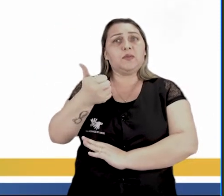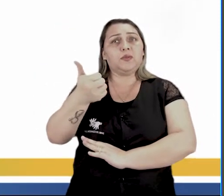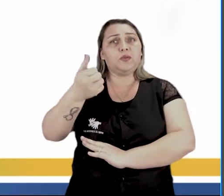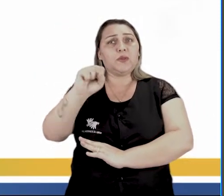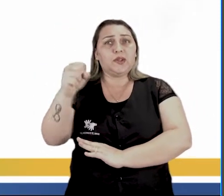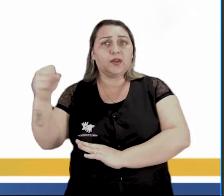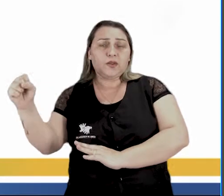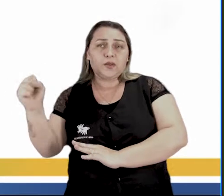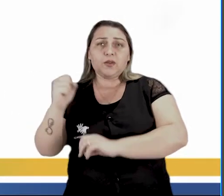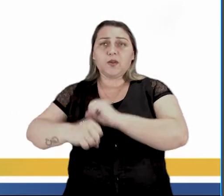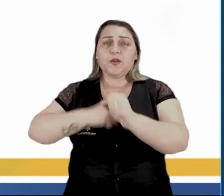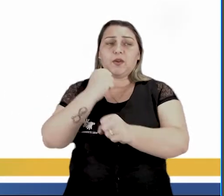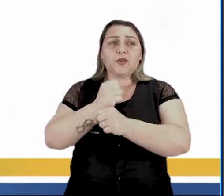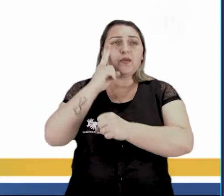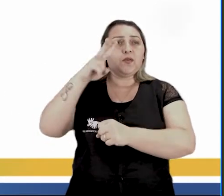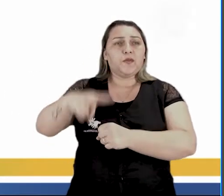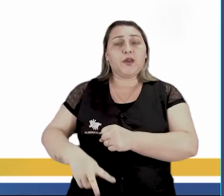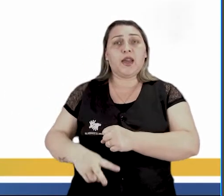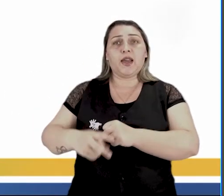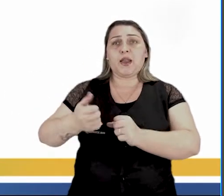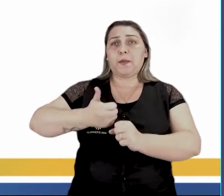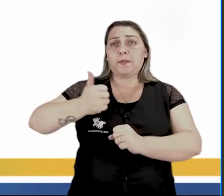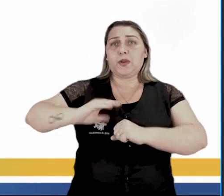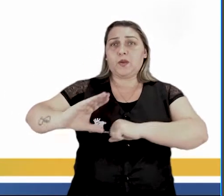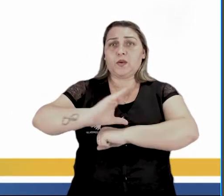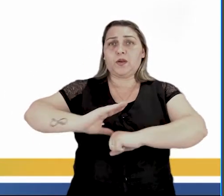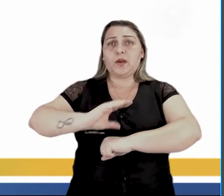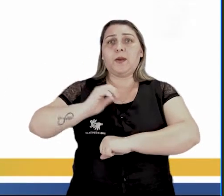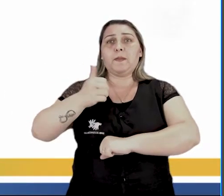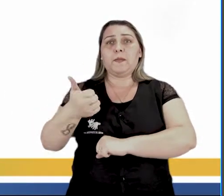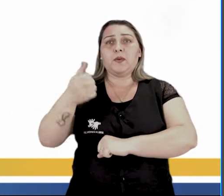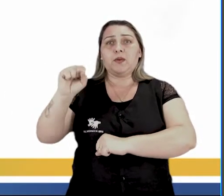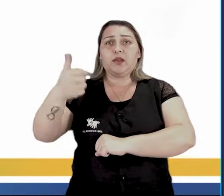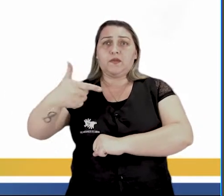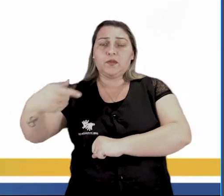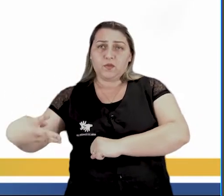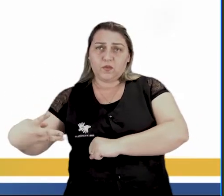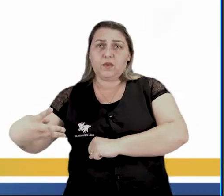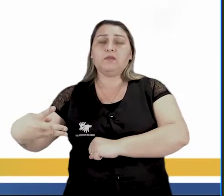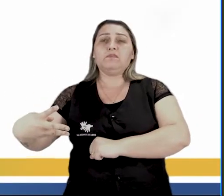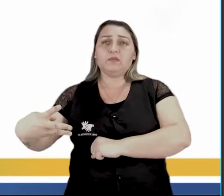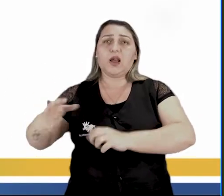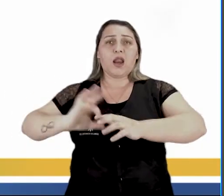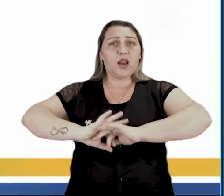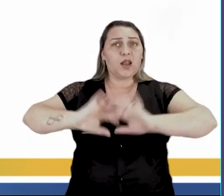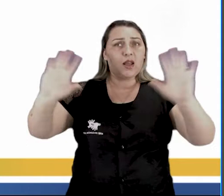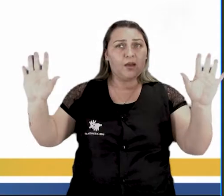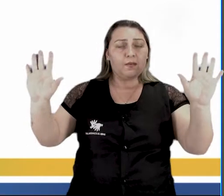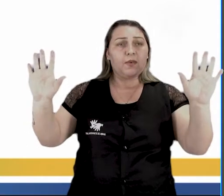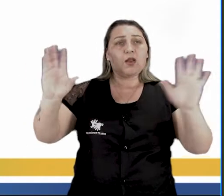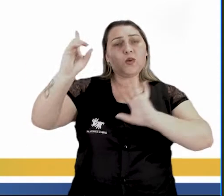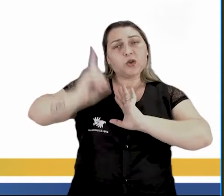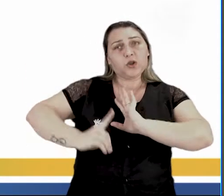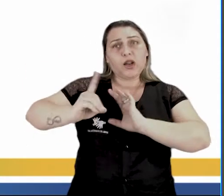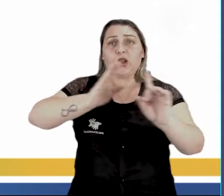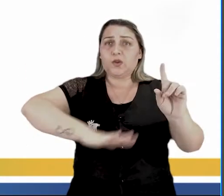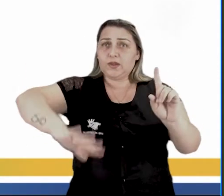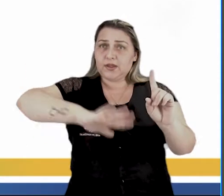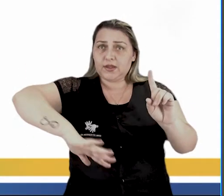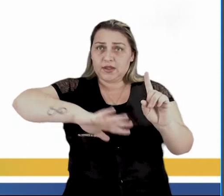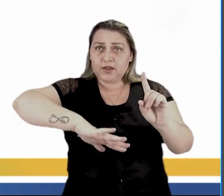88, desde a nossa primeira Constituição em 1824, quer como liberdade ou como direito